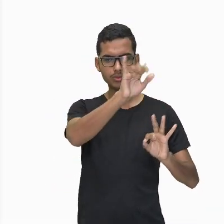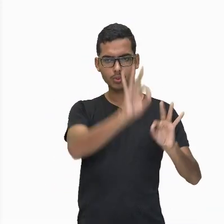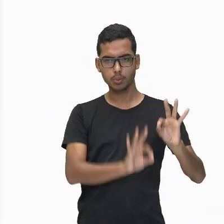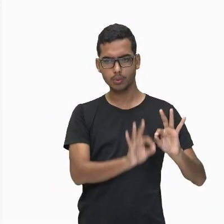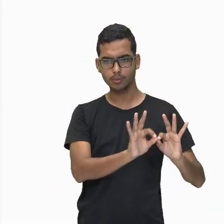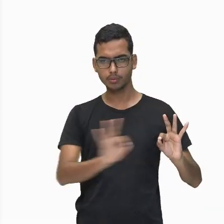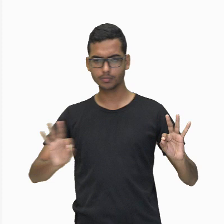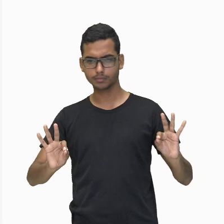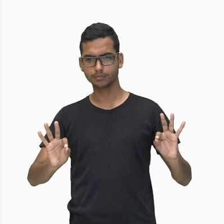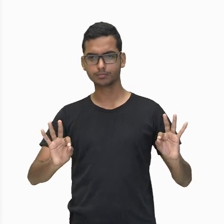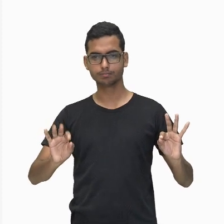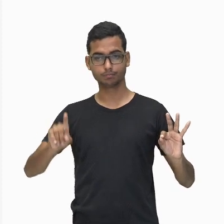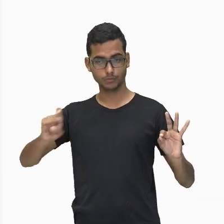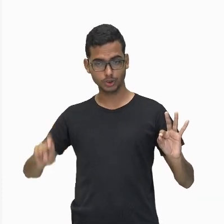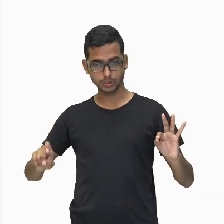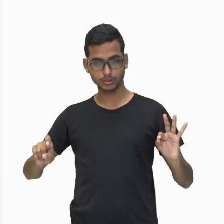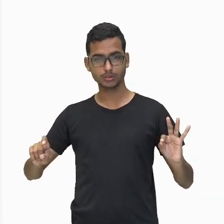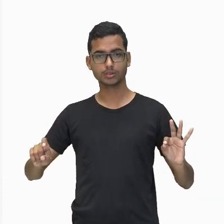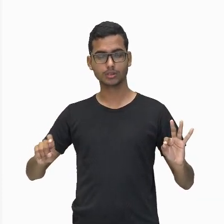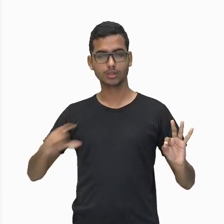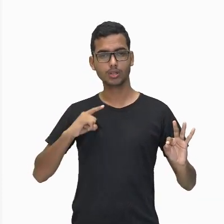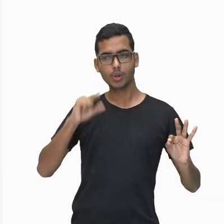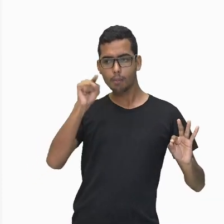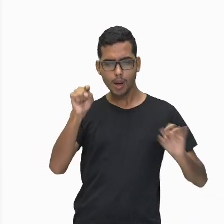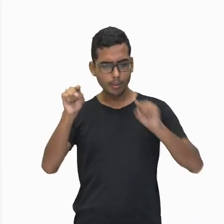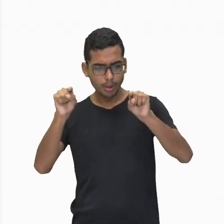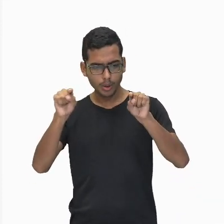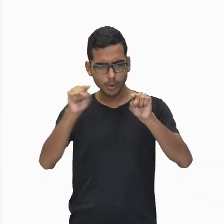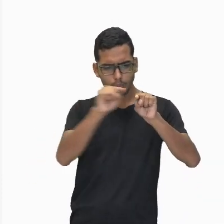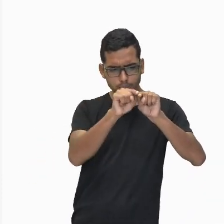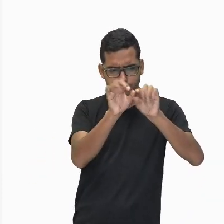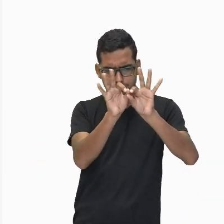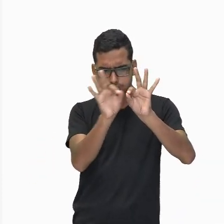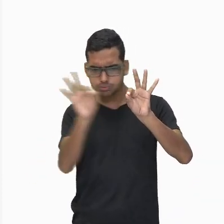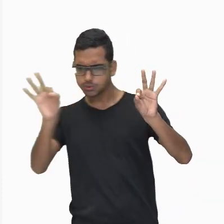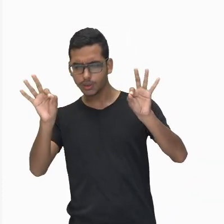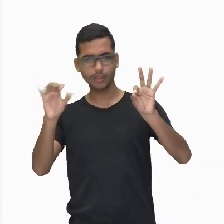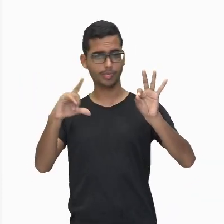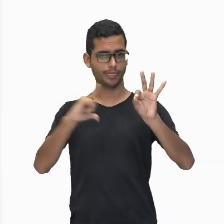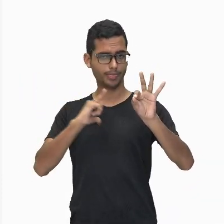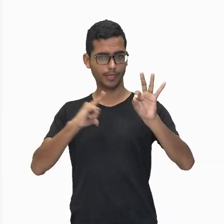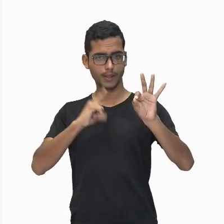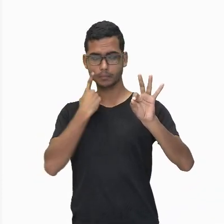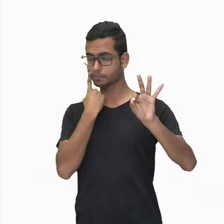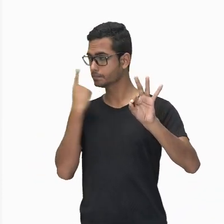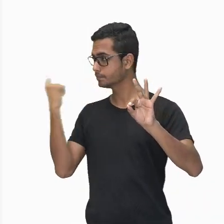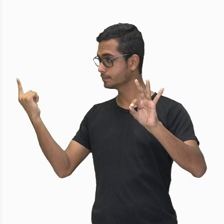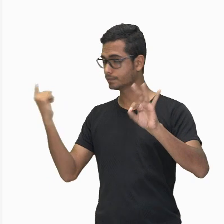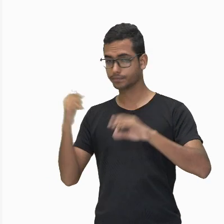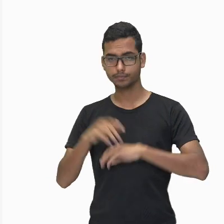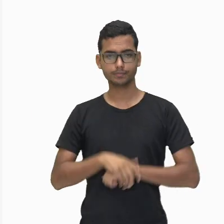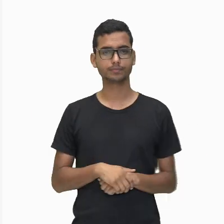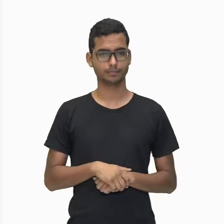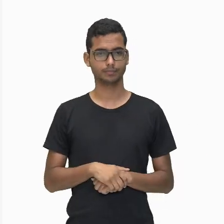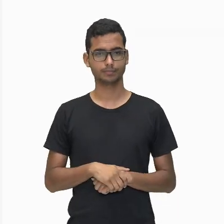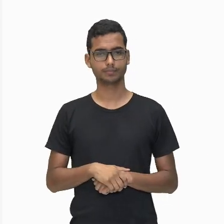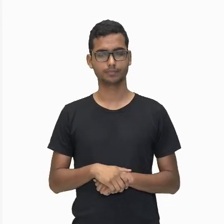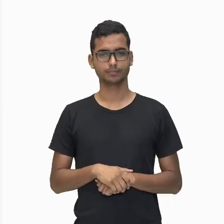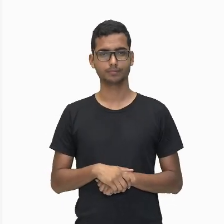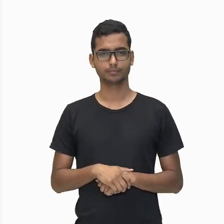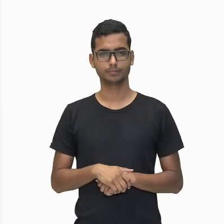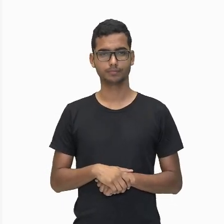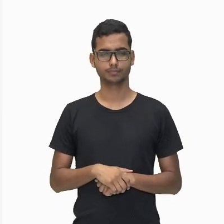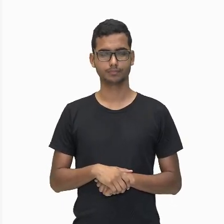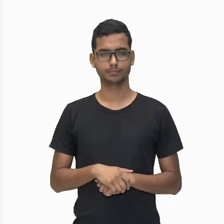primordiais, em que o nosso objeto aí, no caso aí, os nossos pontos,